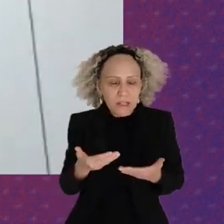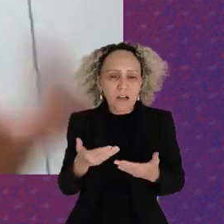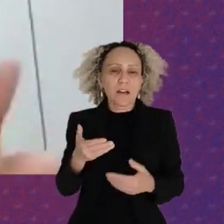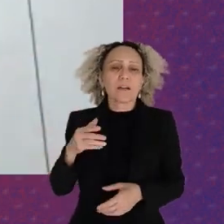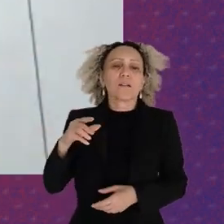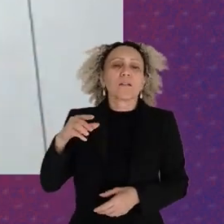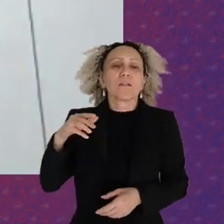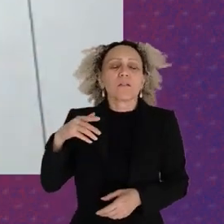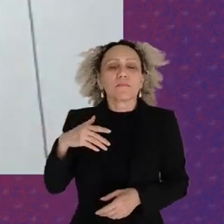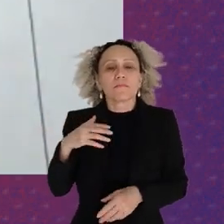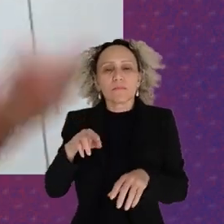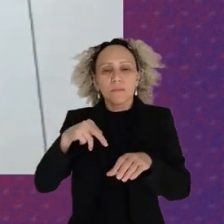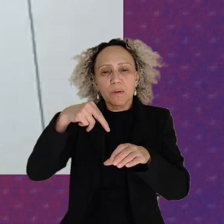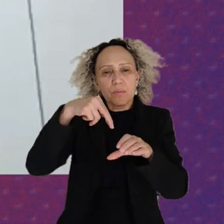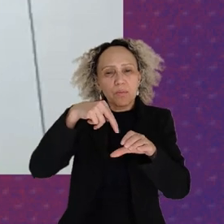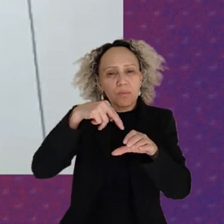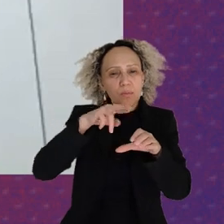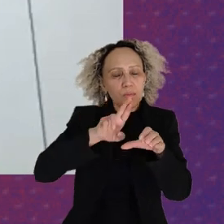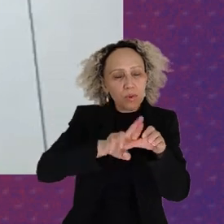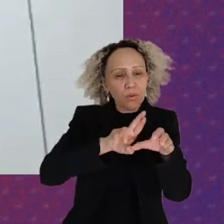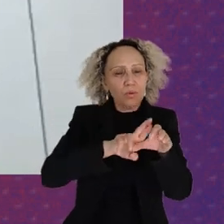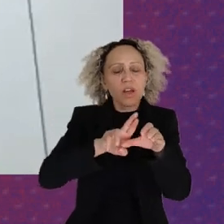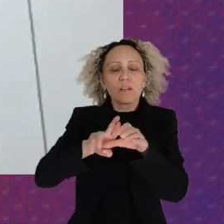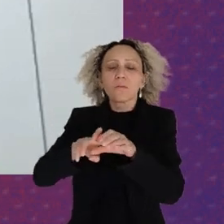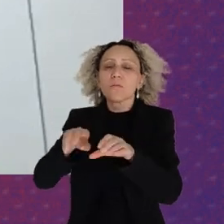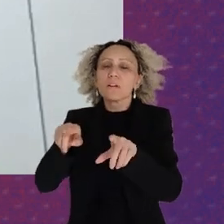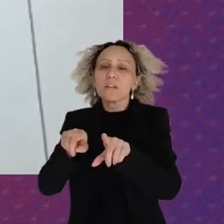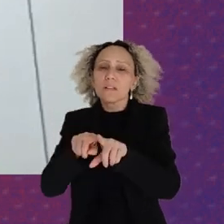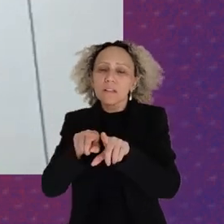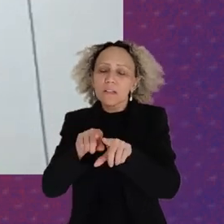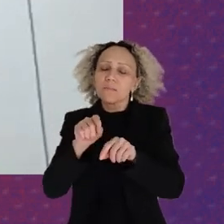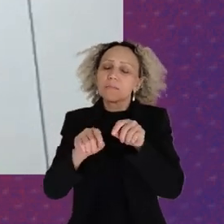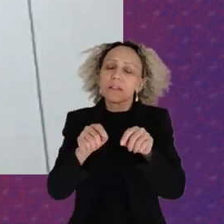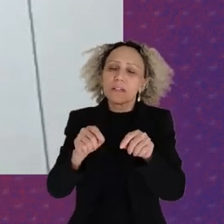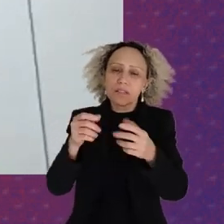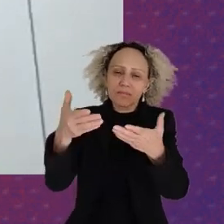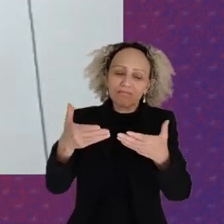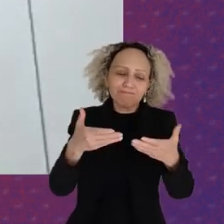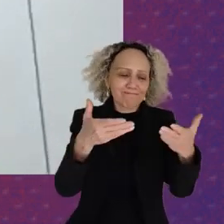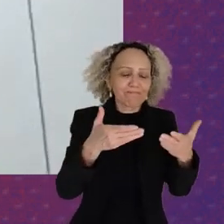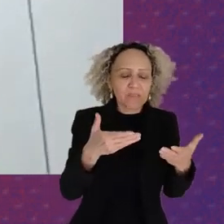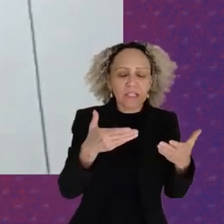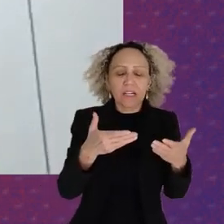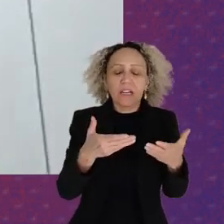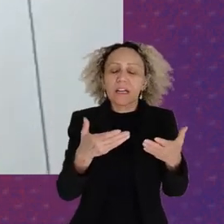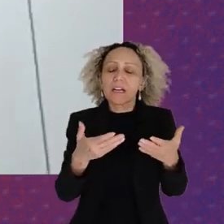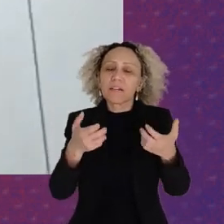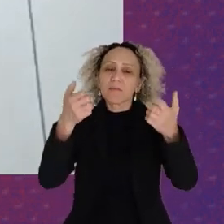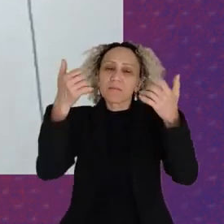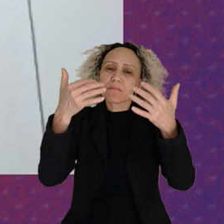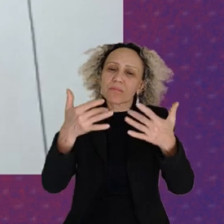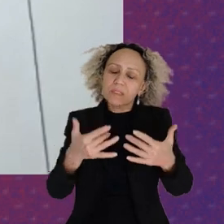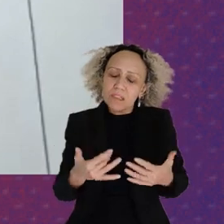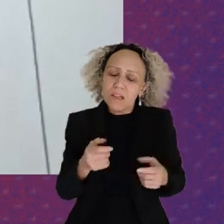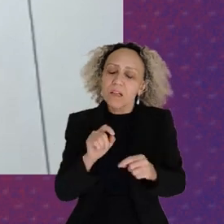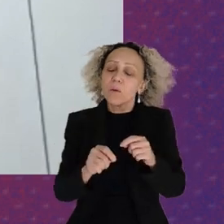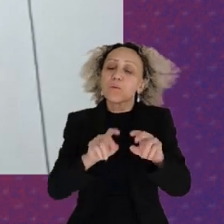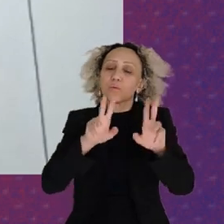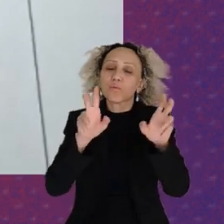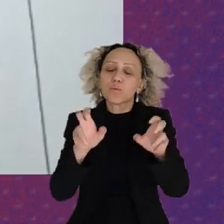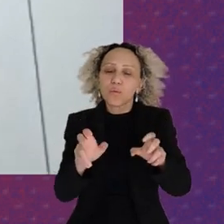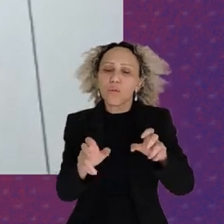de conceito, de tipificação, enfim, sobre violência política de gênero. Então, também foi